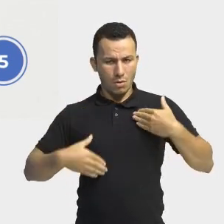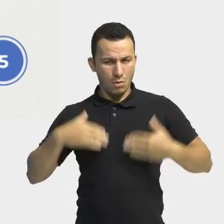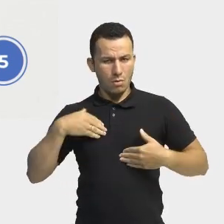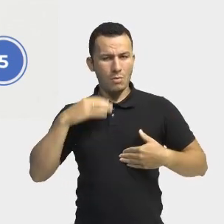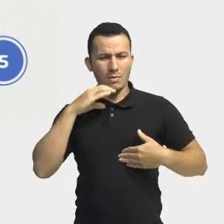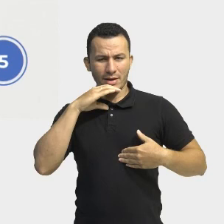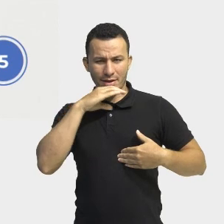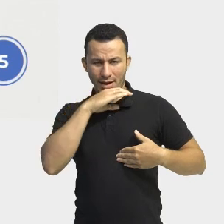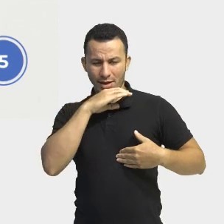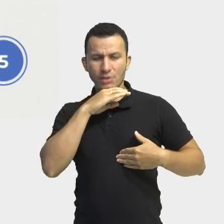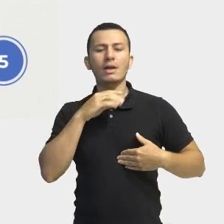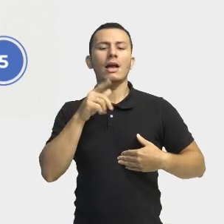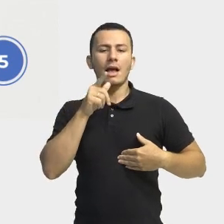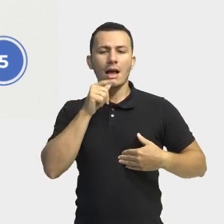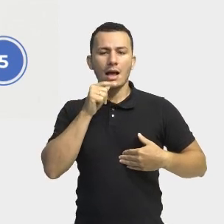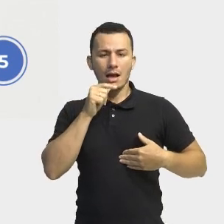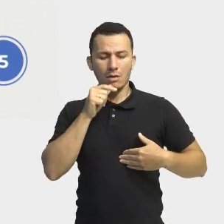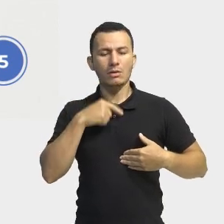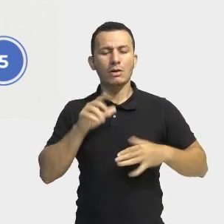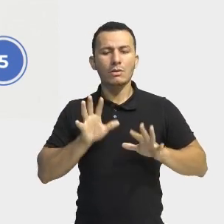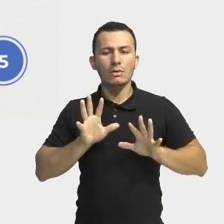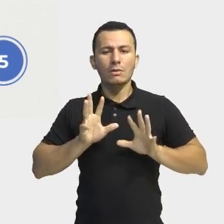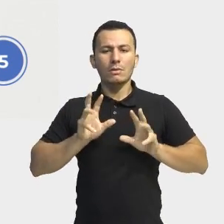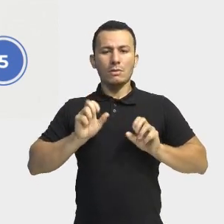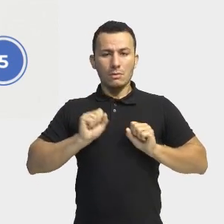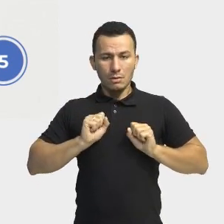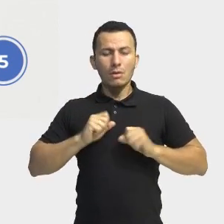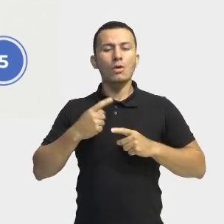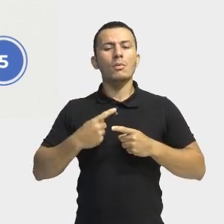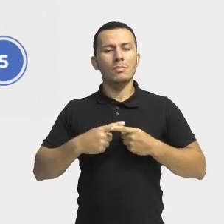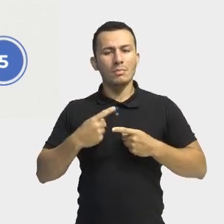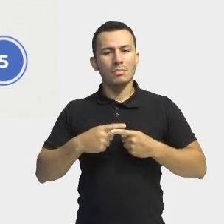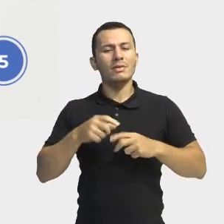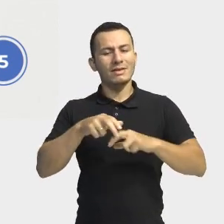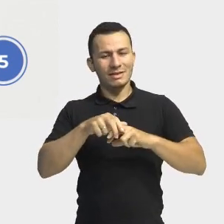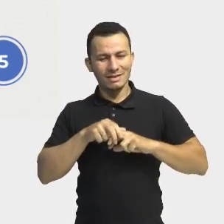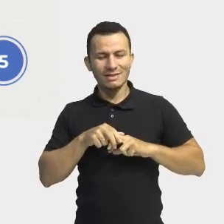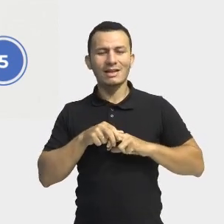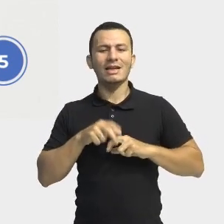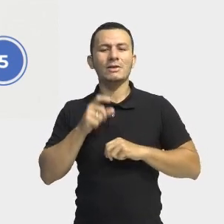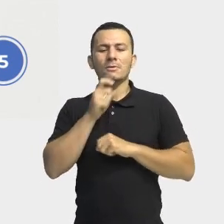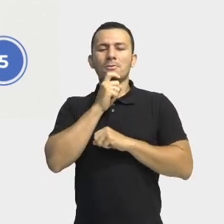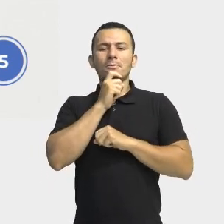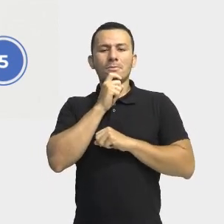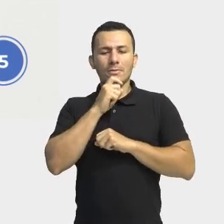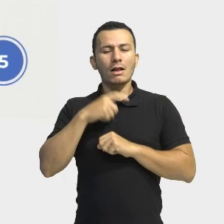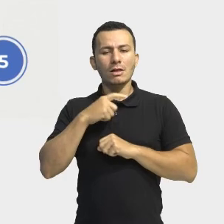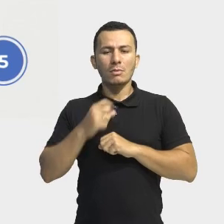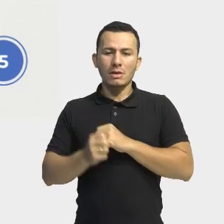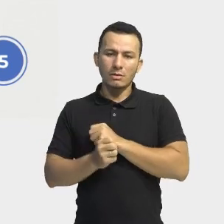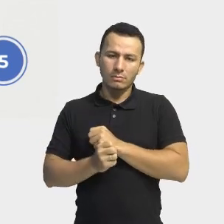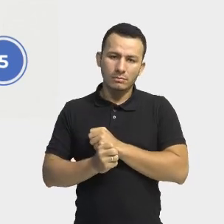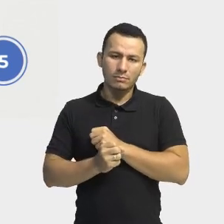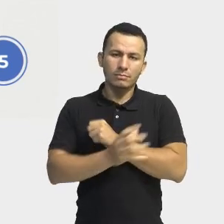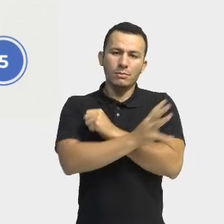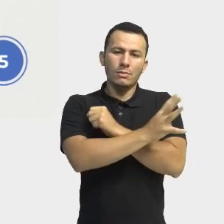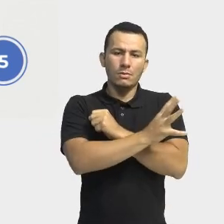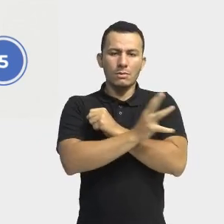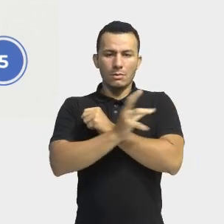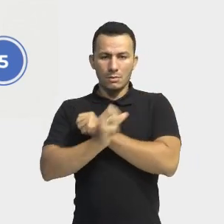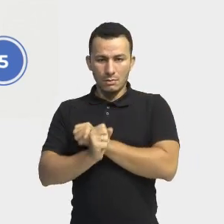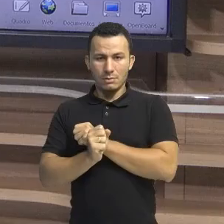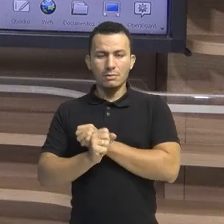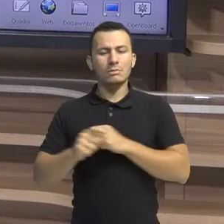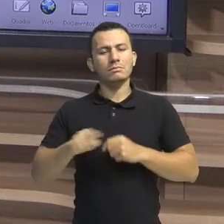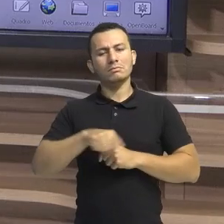por isso que a gente tem aquela sensação de frio, certo? É um processo endotérmico. Muito bem, vocês acertaram.